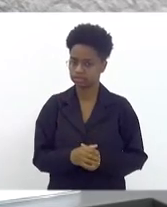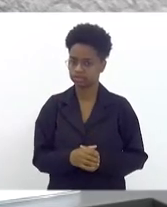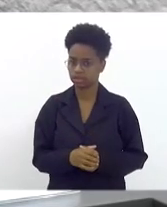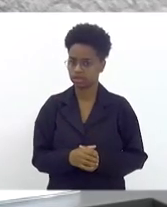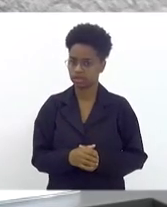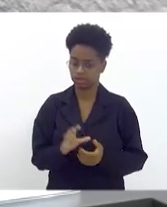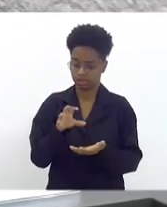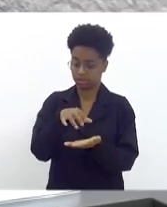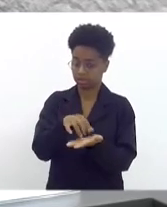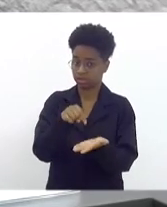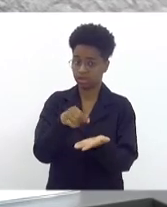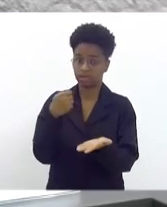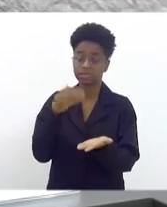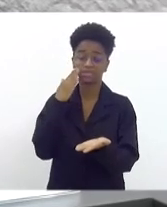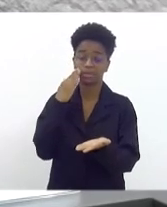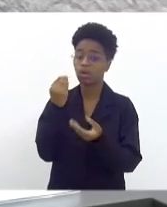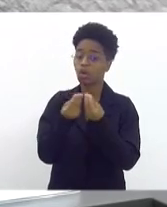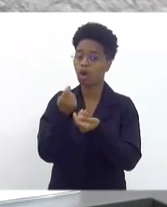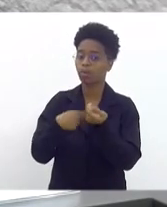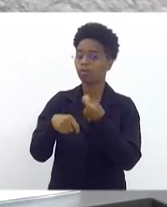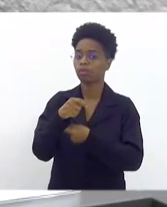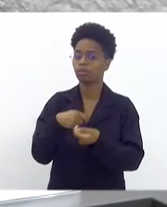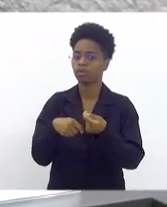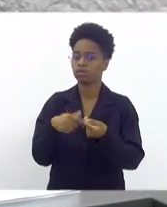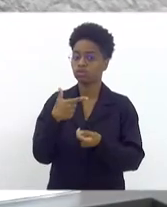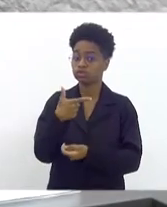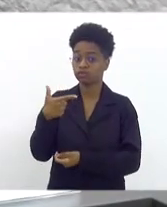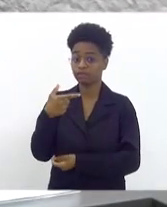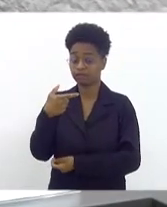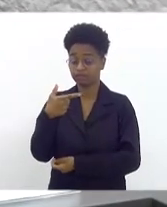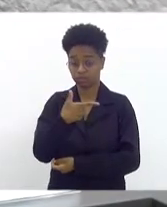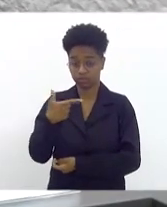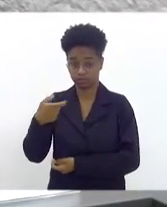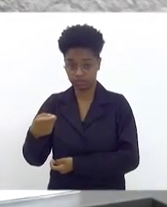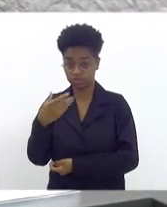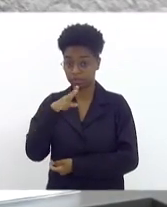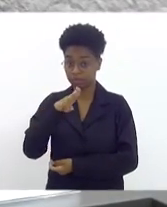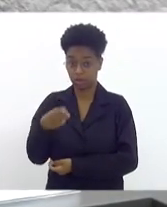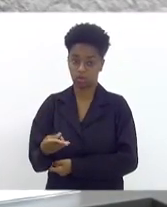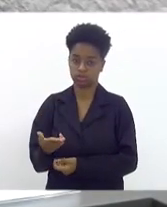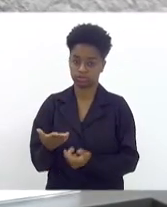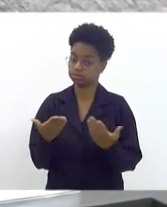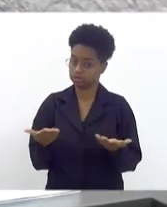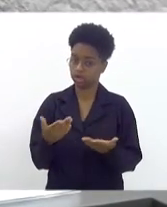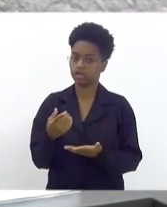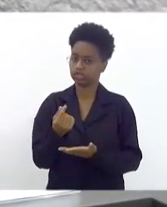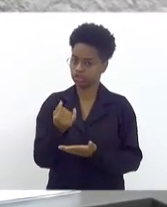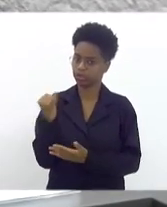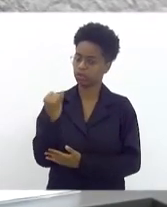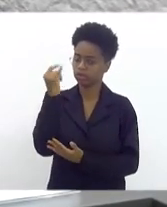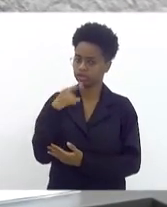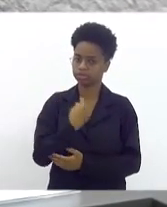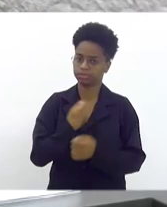eles... Tem que ver como é que eles administram isso, 200 e poucos milhões. Né? Então, é uma fonte de custeio importante,